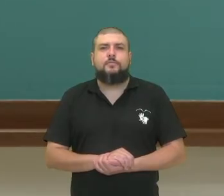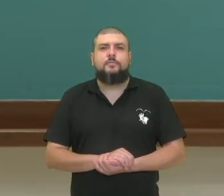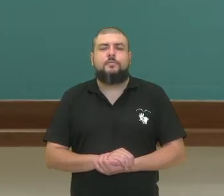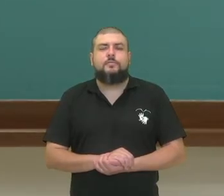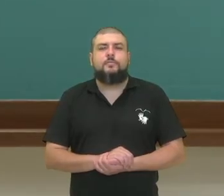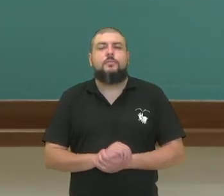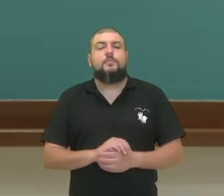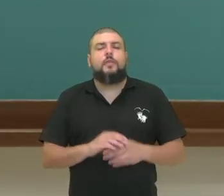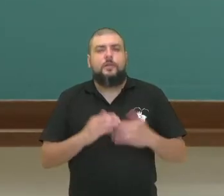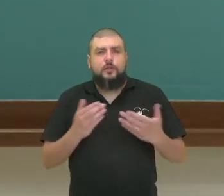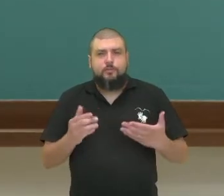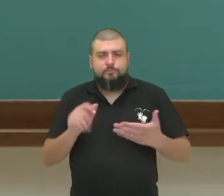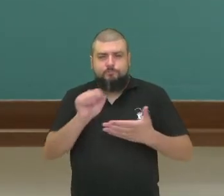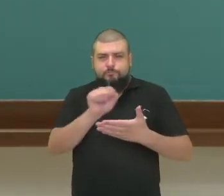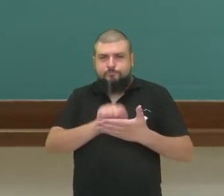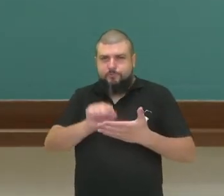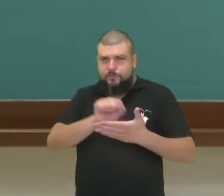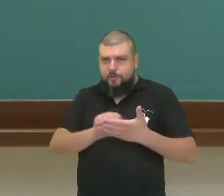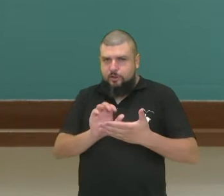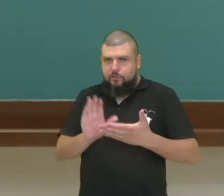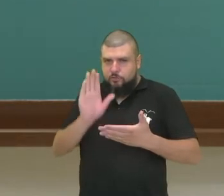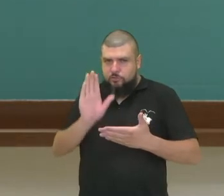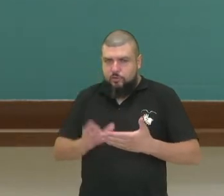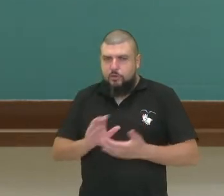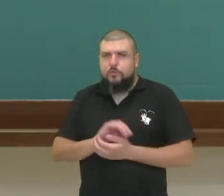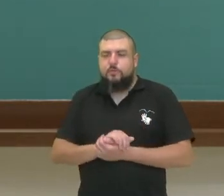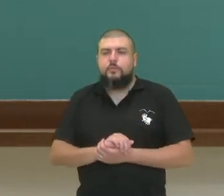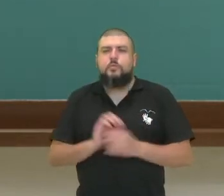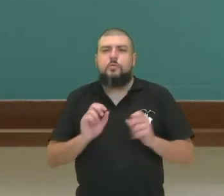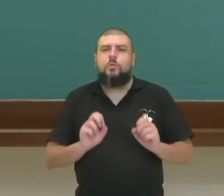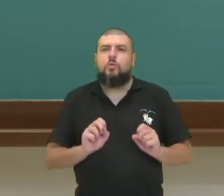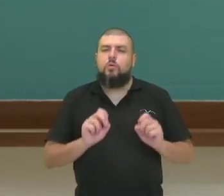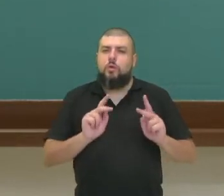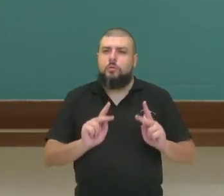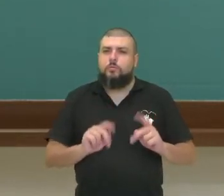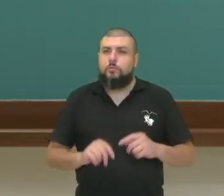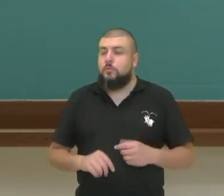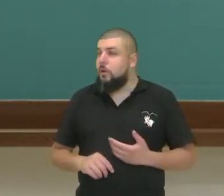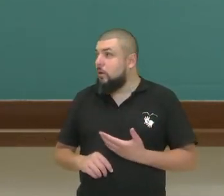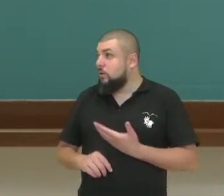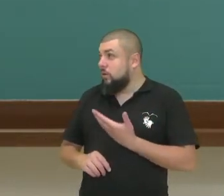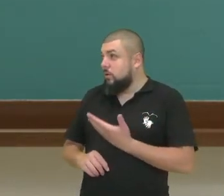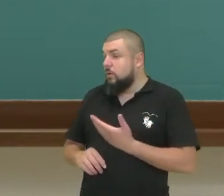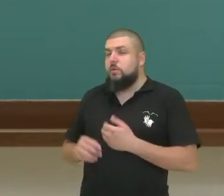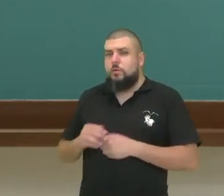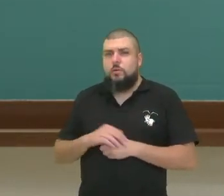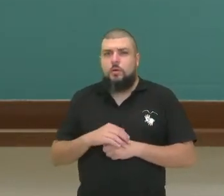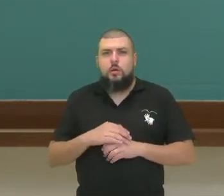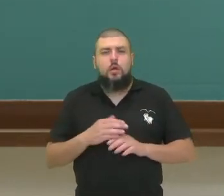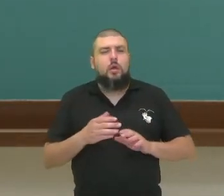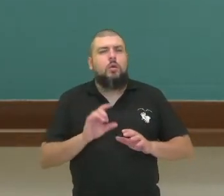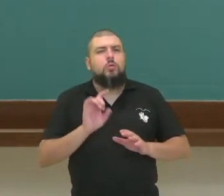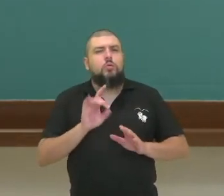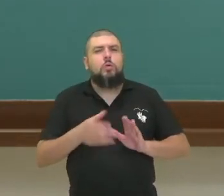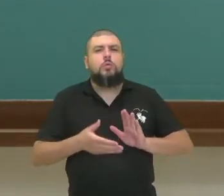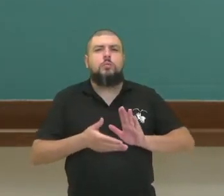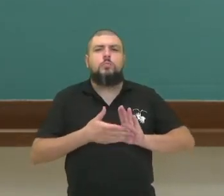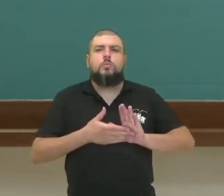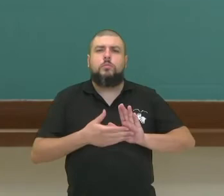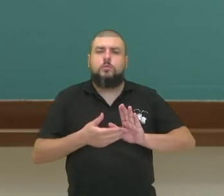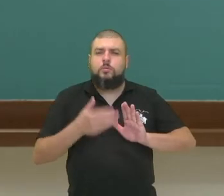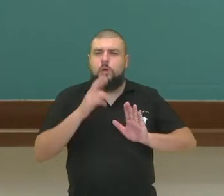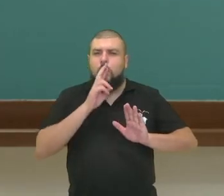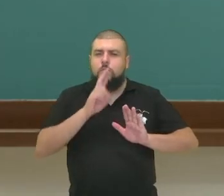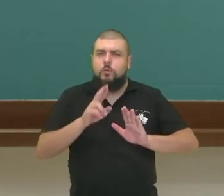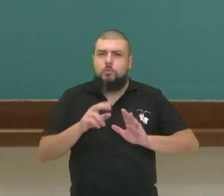Então, alunos, respondido? Vamos lembrar novamente, isso aqui é um exercício discursivo, portanto, eu vou dar uma sugestão de resposta. O texto não precisa estar